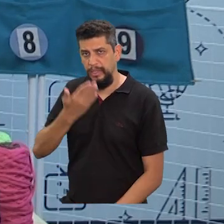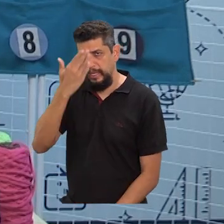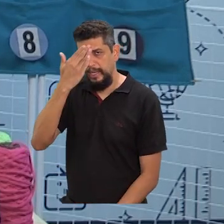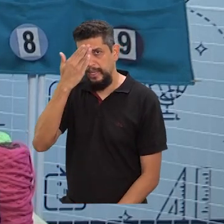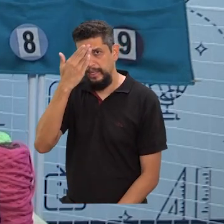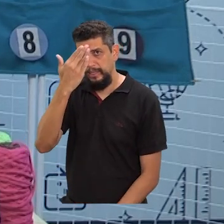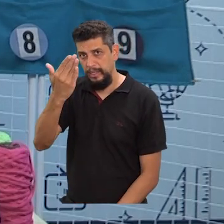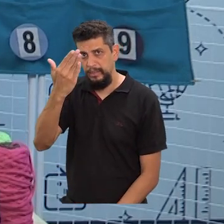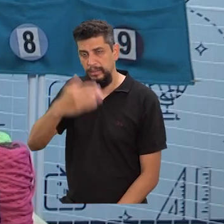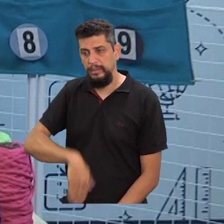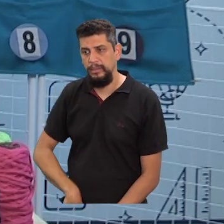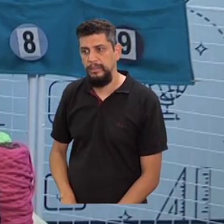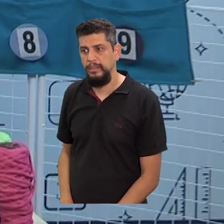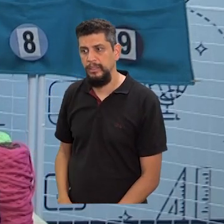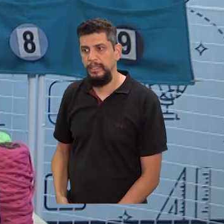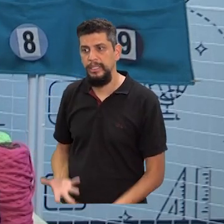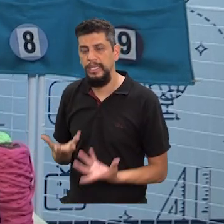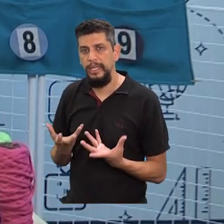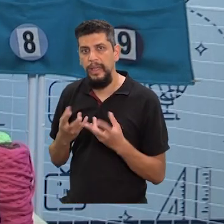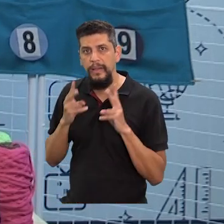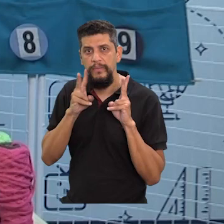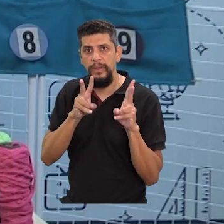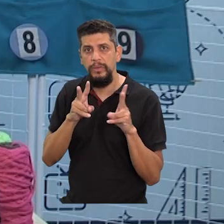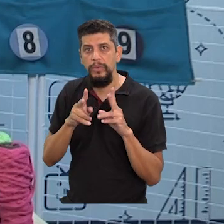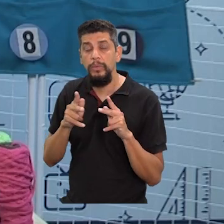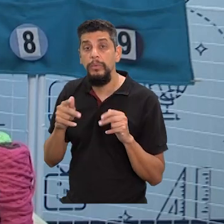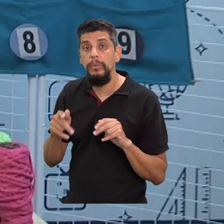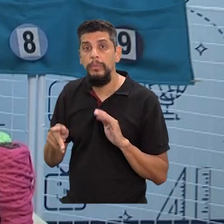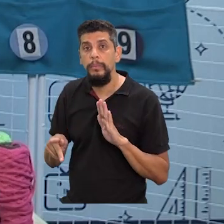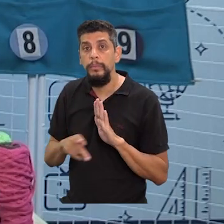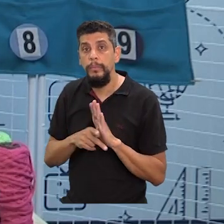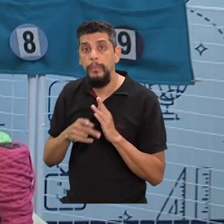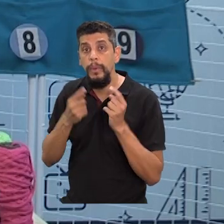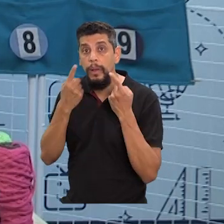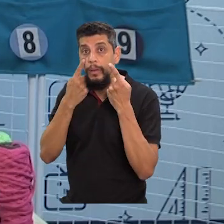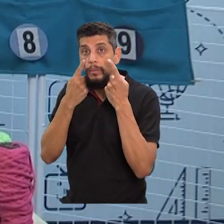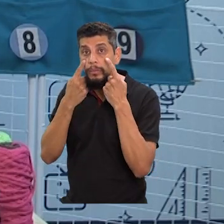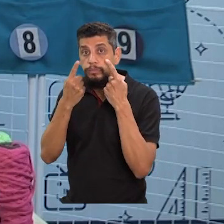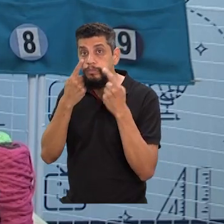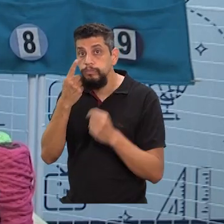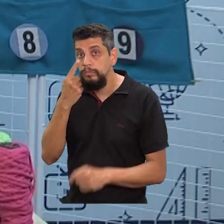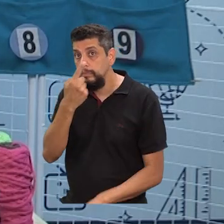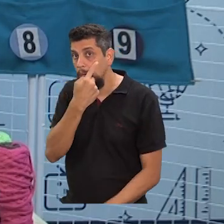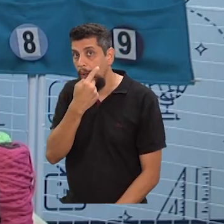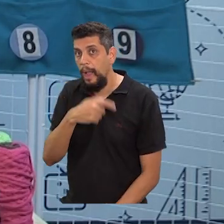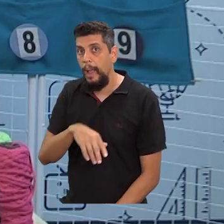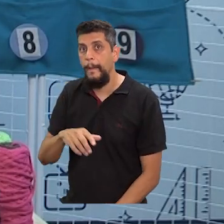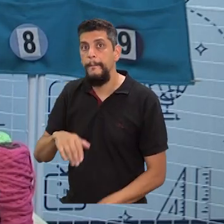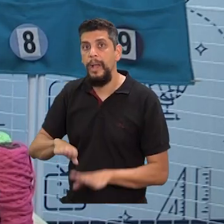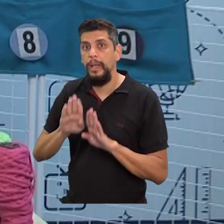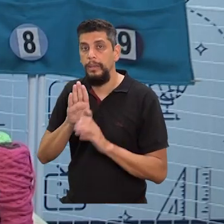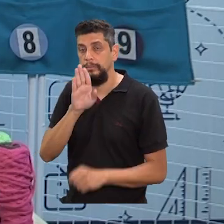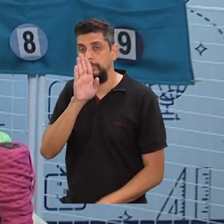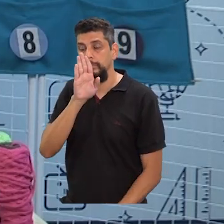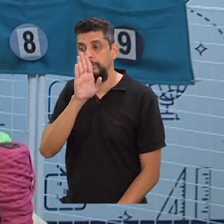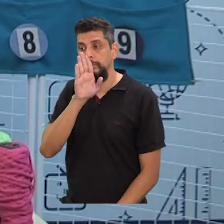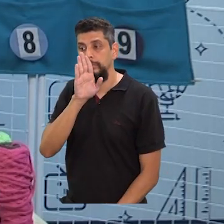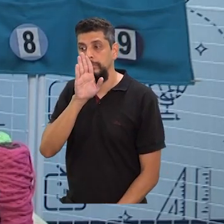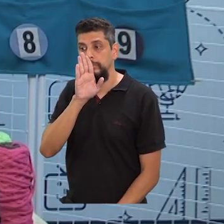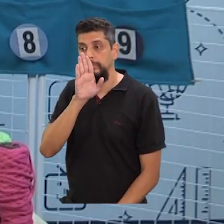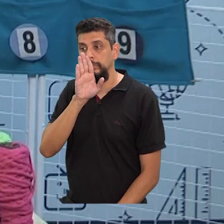podia acreditar e desceu para Atenas, pois queria ver com seus próprios olhos aquilo. Mas para isso, ela se